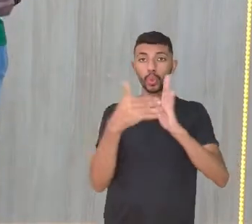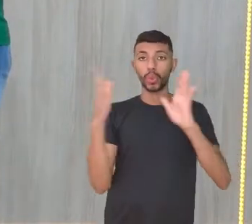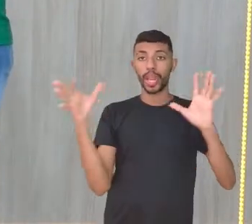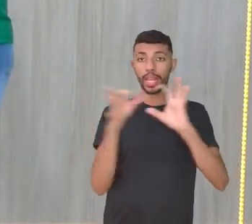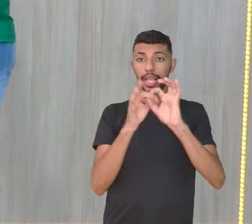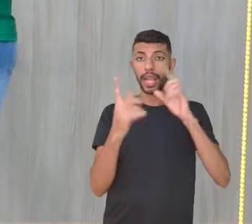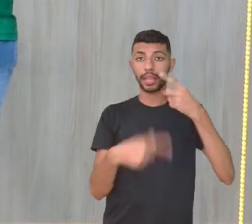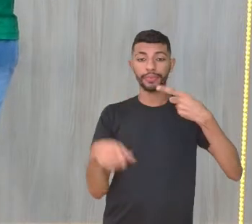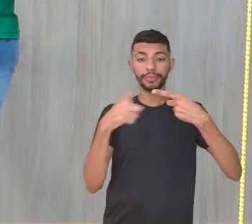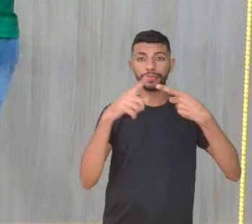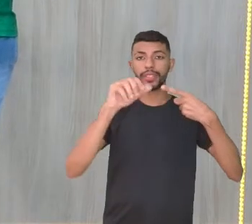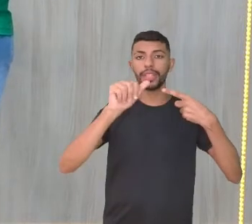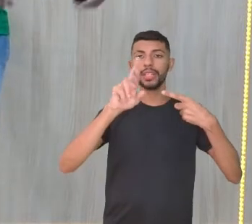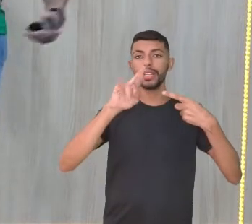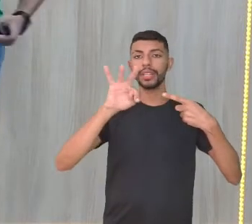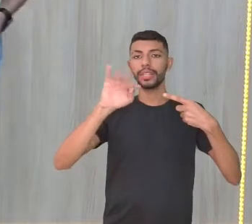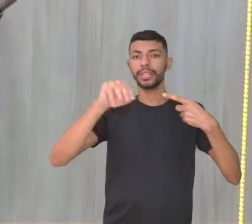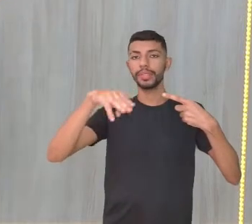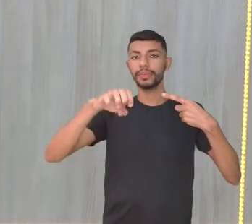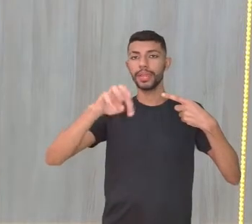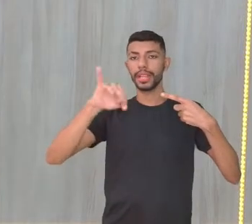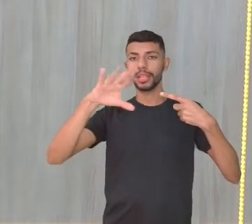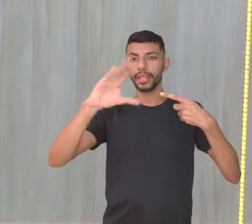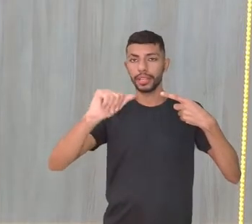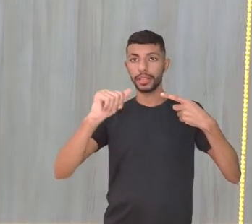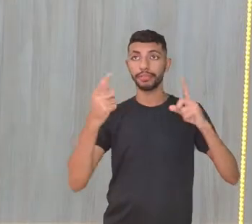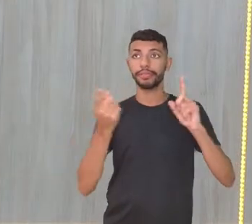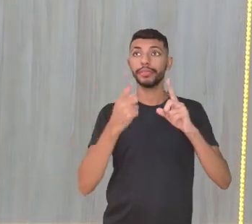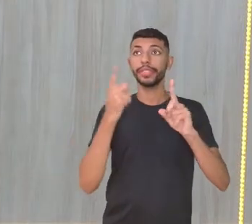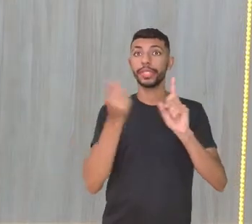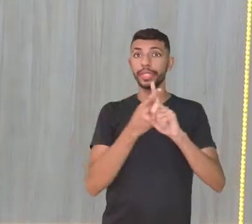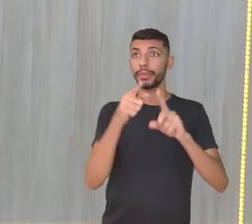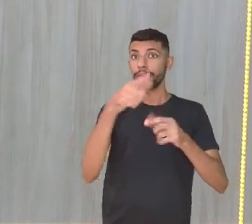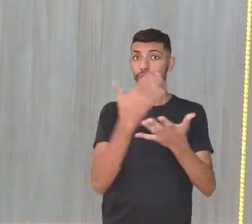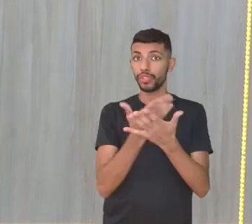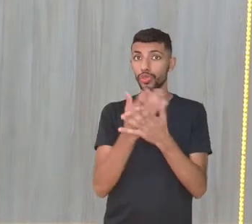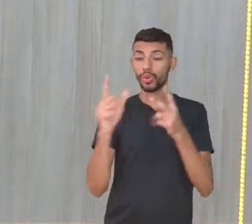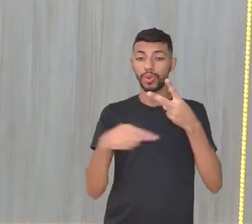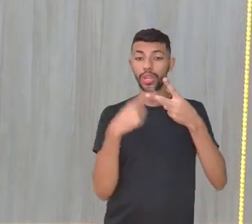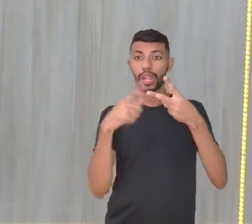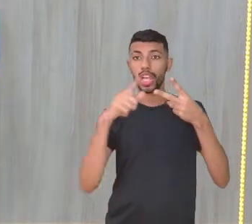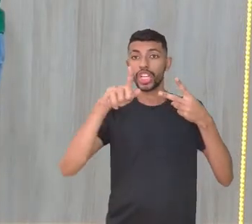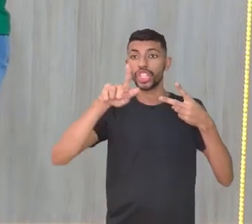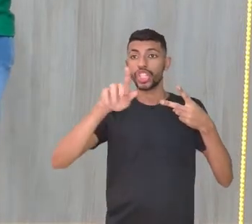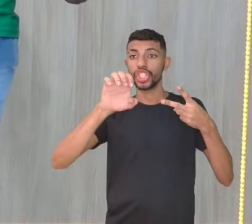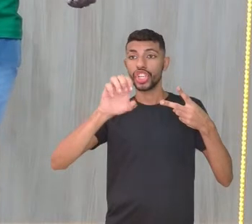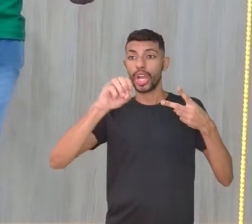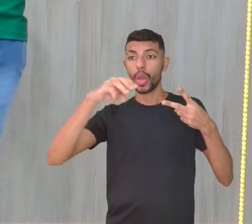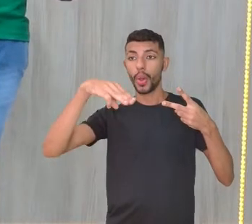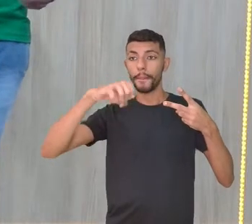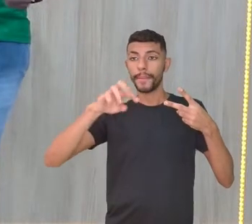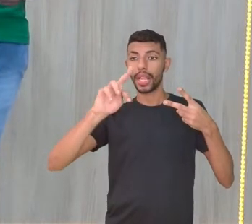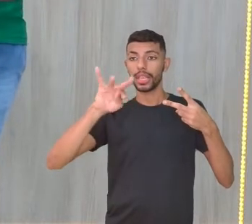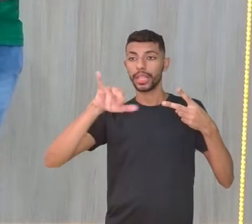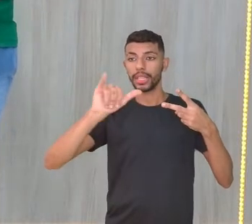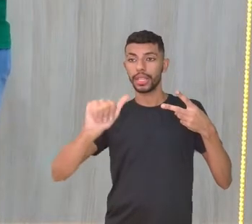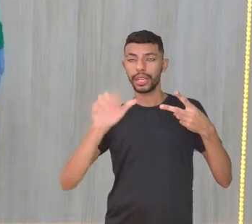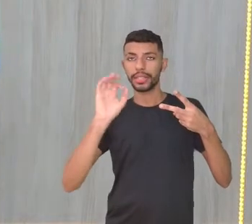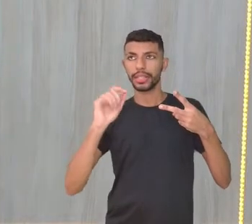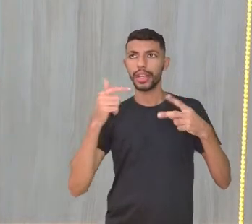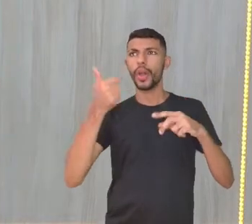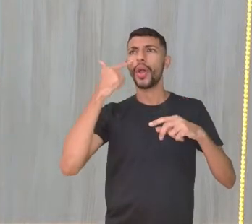de aritmética. Você também estudou geometria, você já estudou aí os ângulos, você já estudou